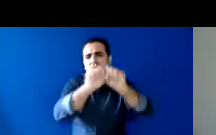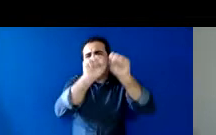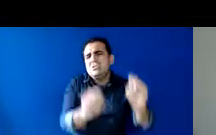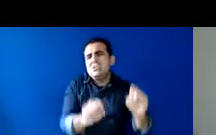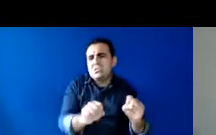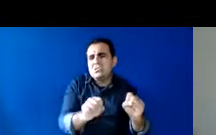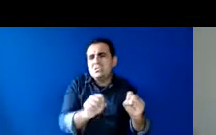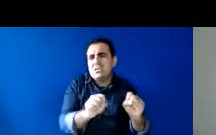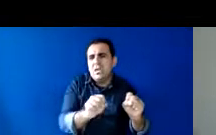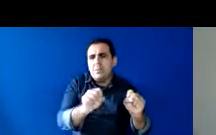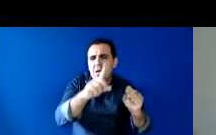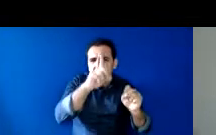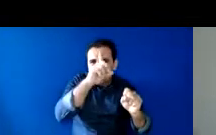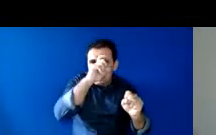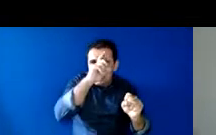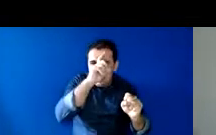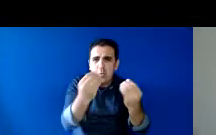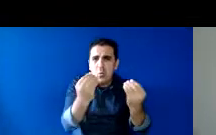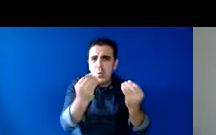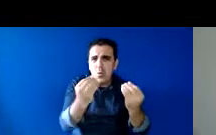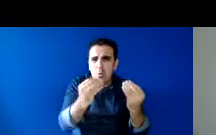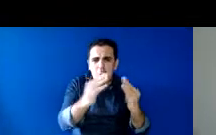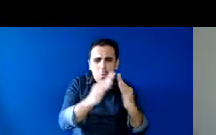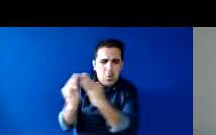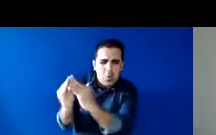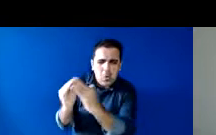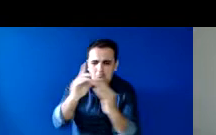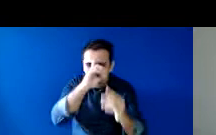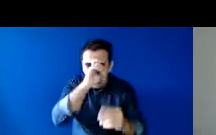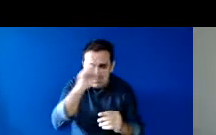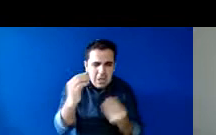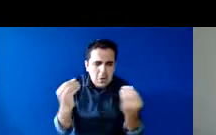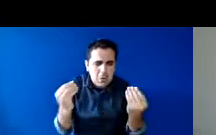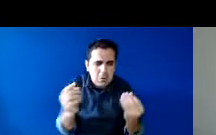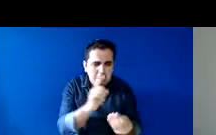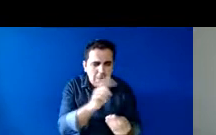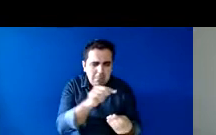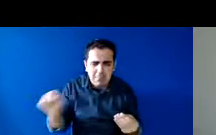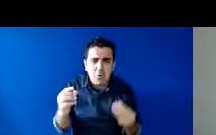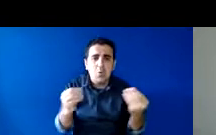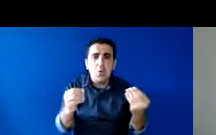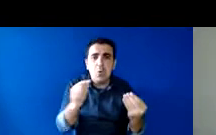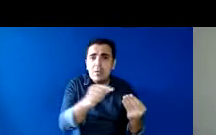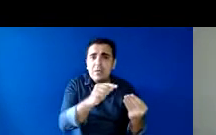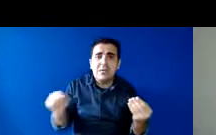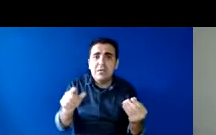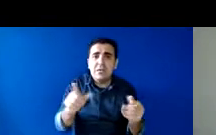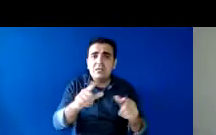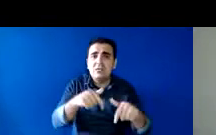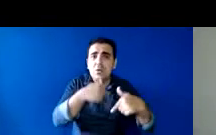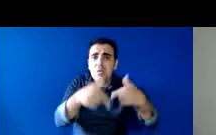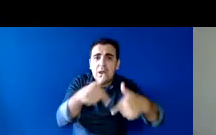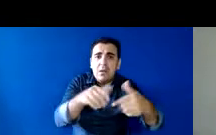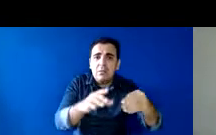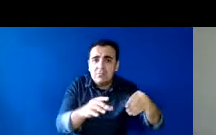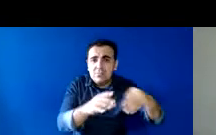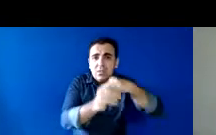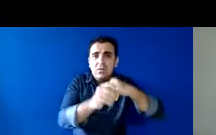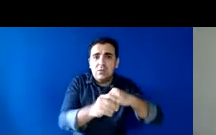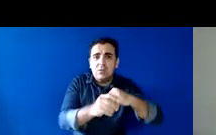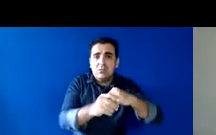saúde tem tratado as questões de interrupção de uma gestação dentro dos